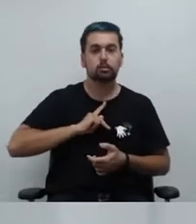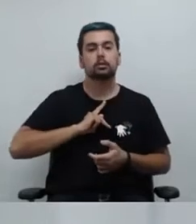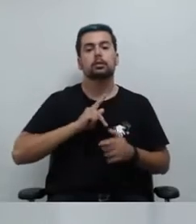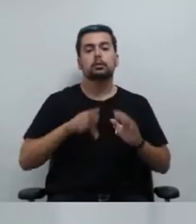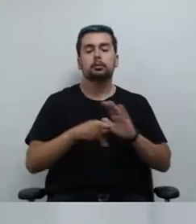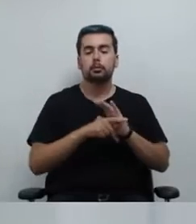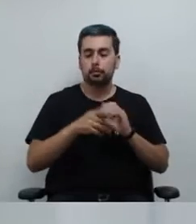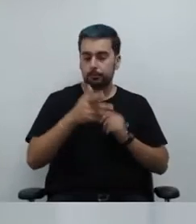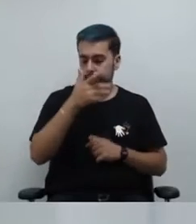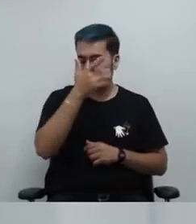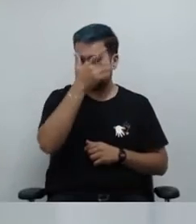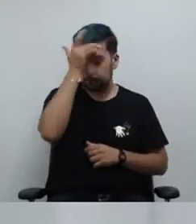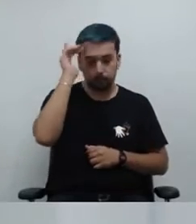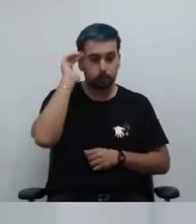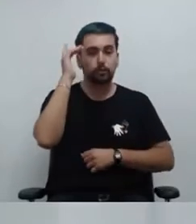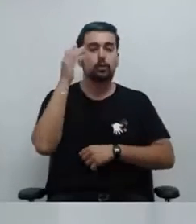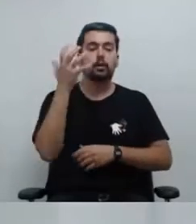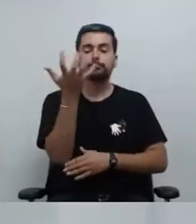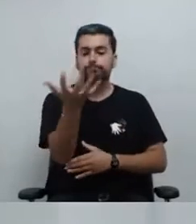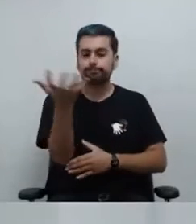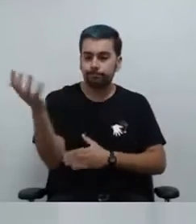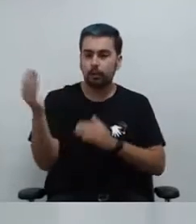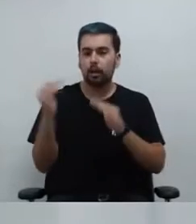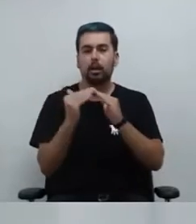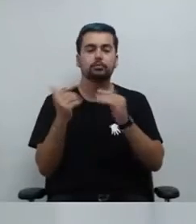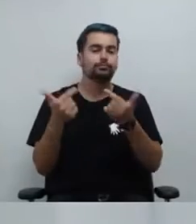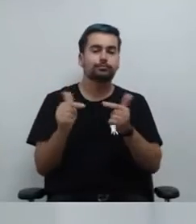de rua, para que, ao chegar